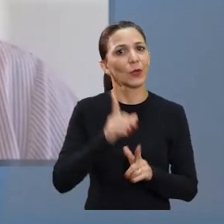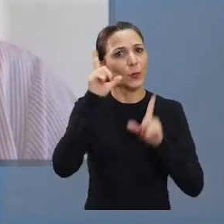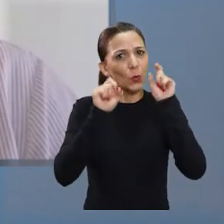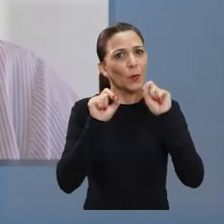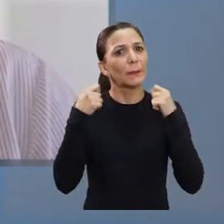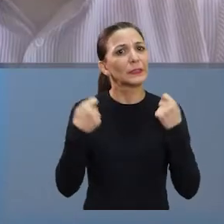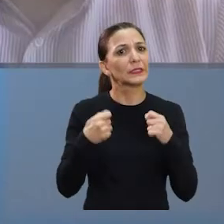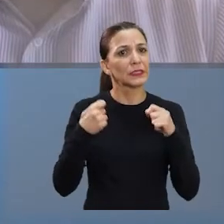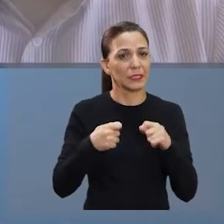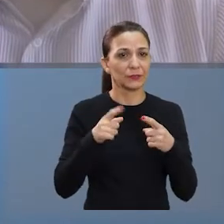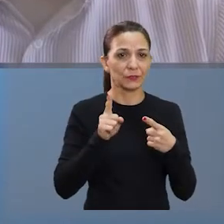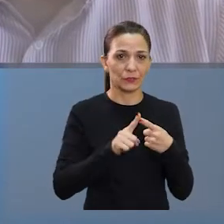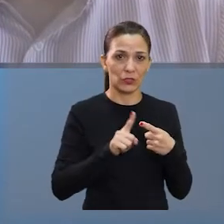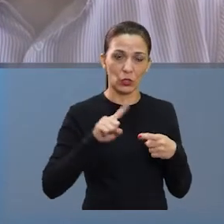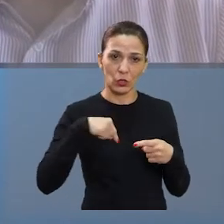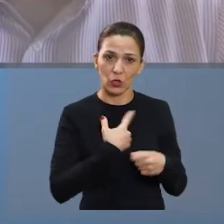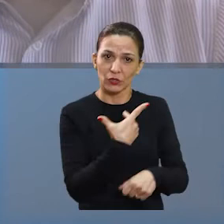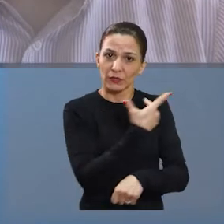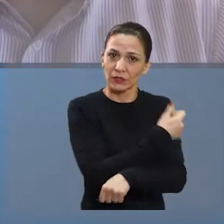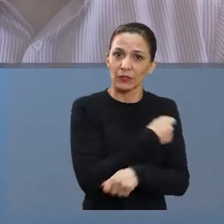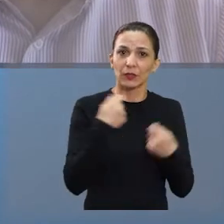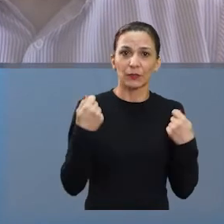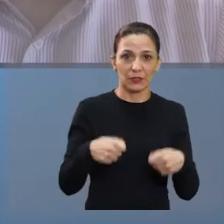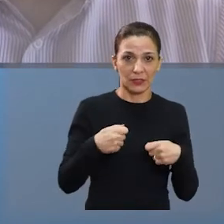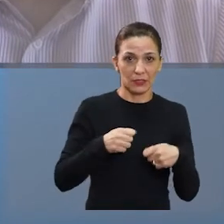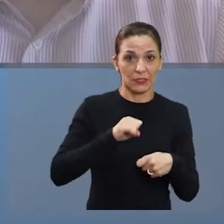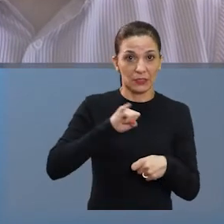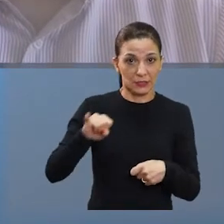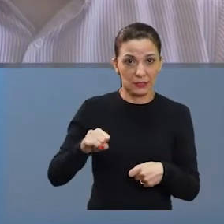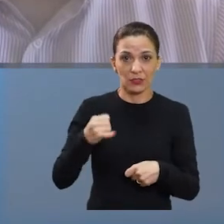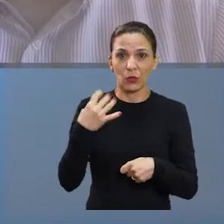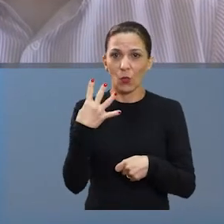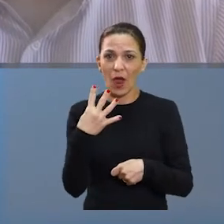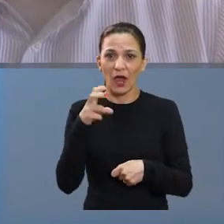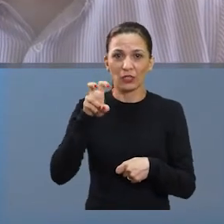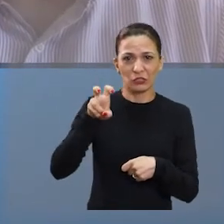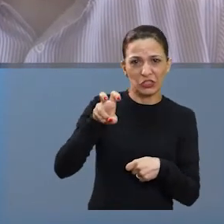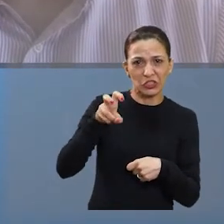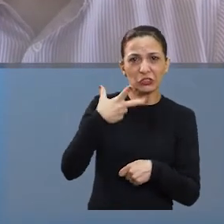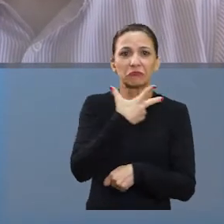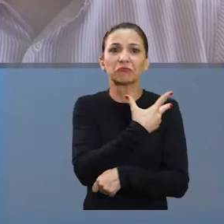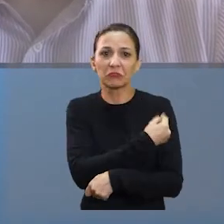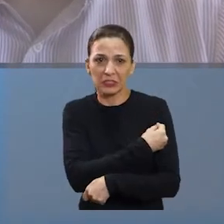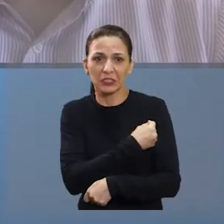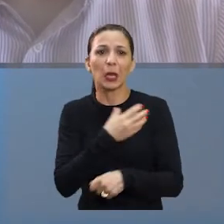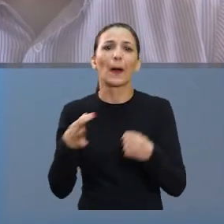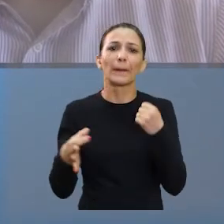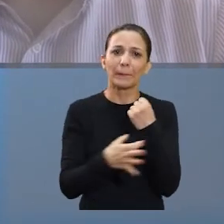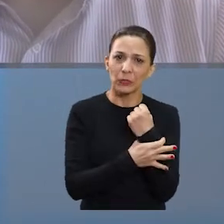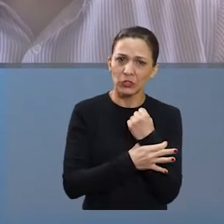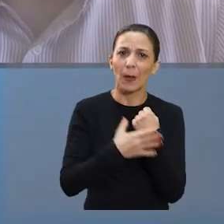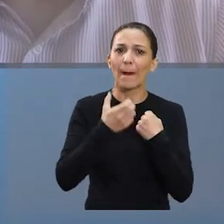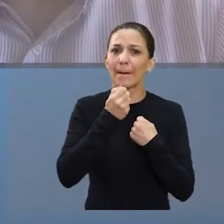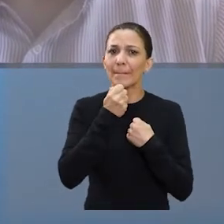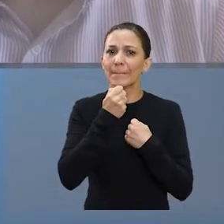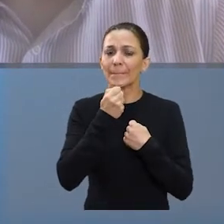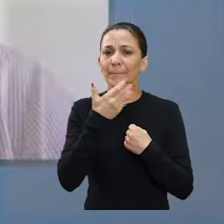que, primeiro, a gente deve se vacinar, tá? Se tiver que vir mais doses para proteger, a